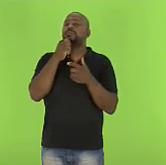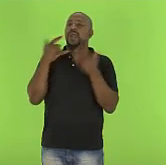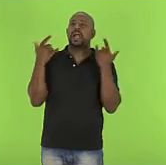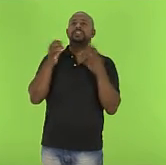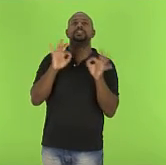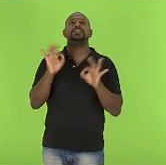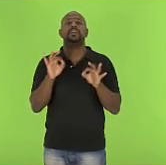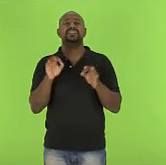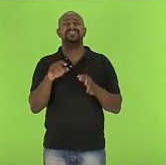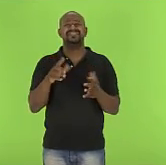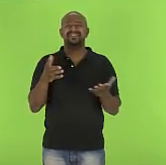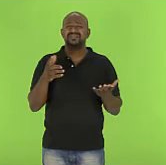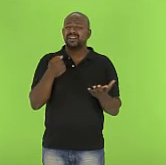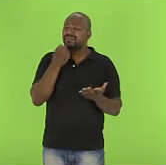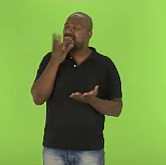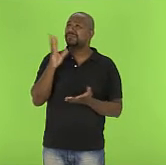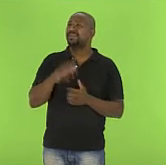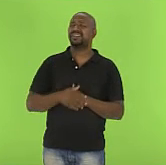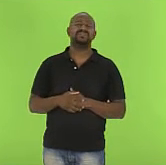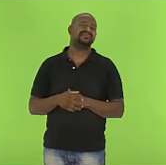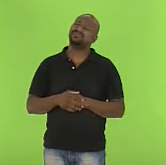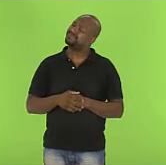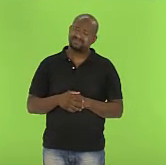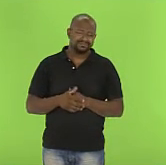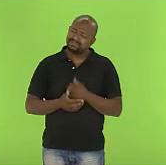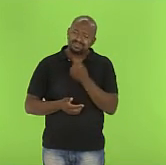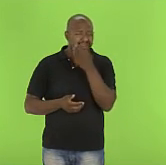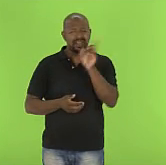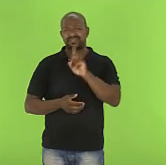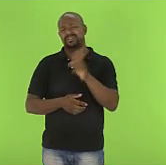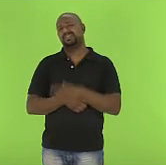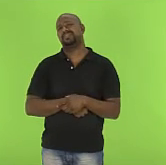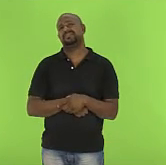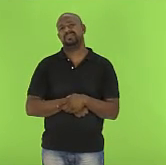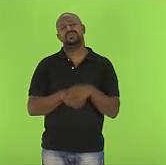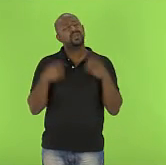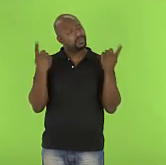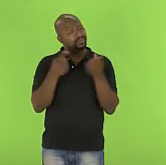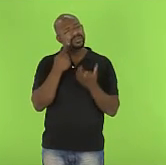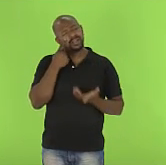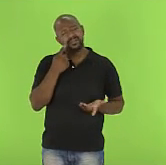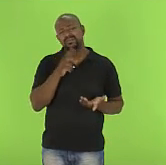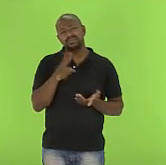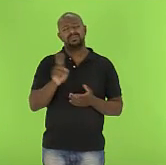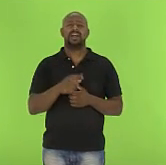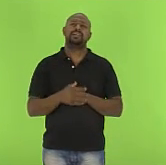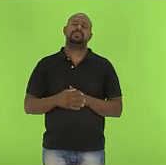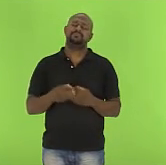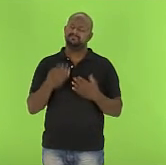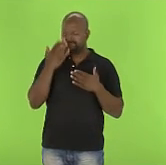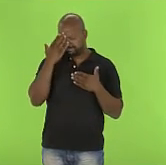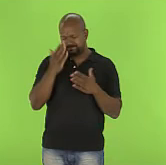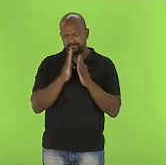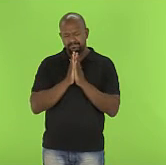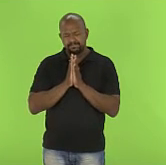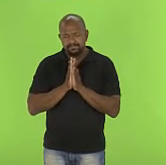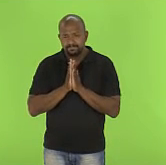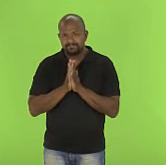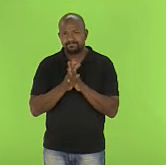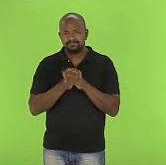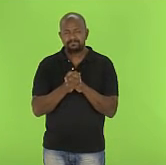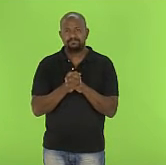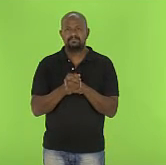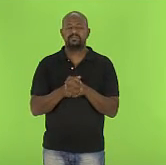sem máscara e sem proteção, como se tudo fosse ficar bem. Não vai ficar. Todo mundo está vendo que não vai. Então, muito obrigado,